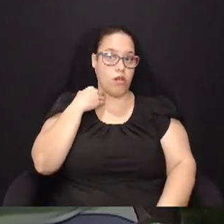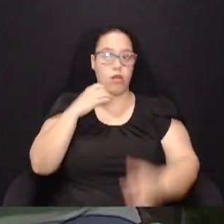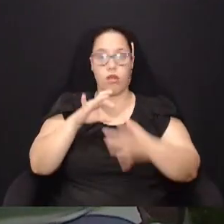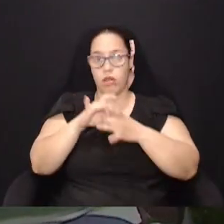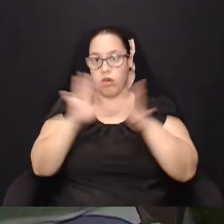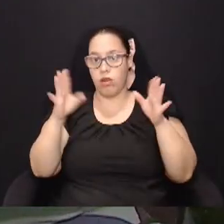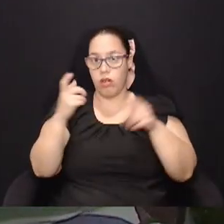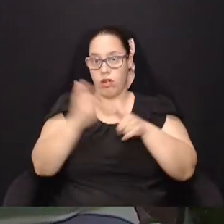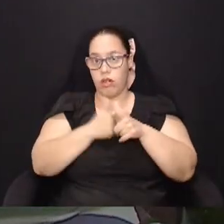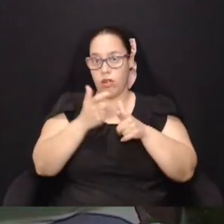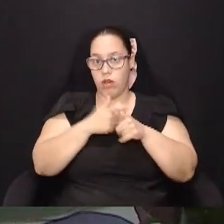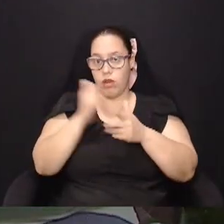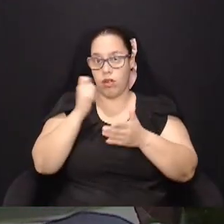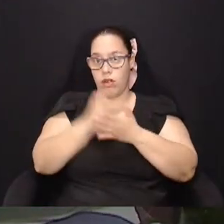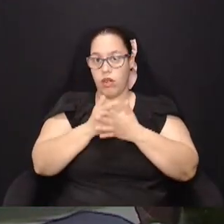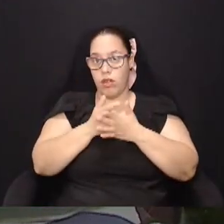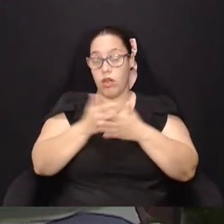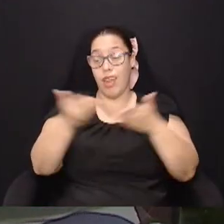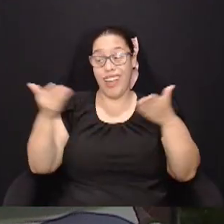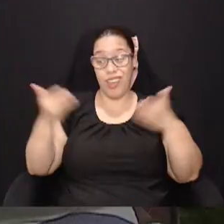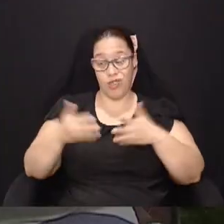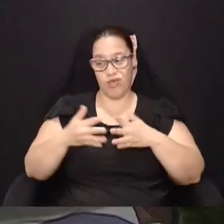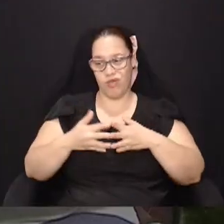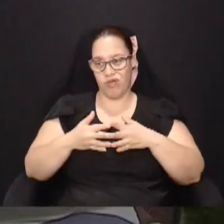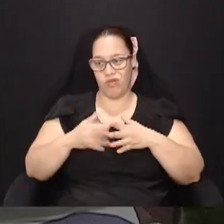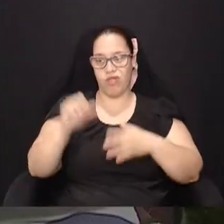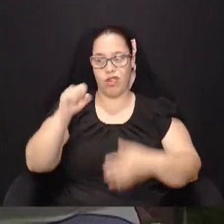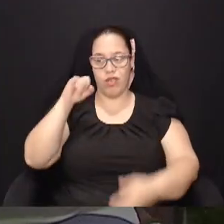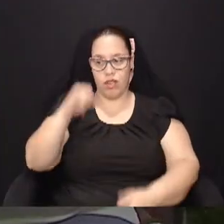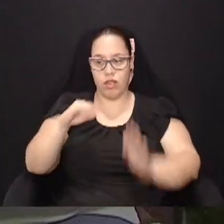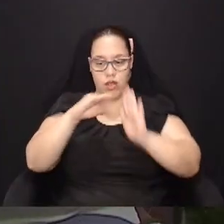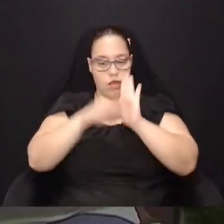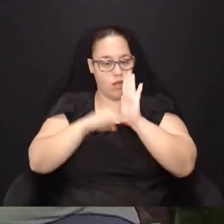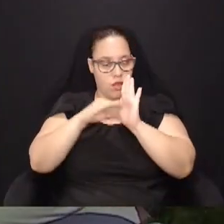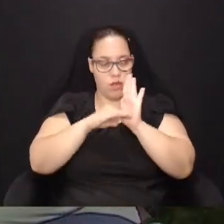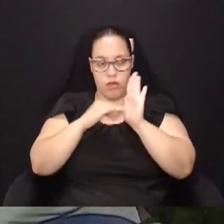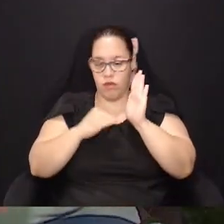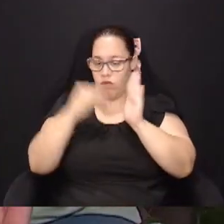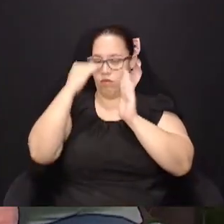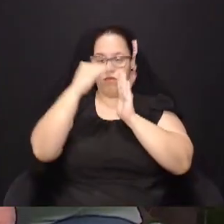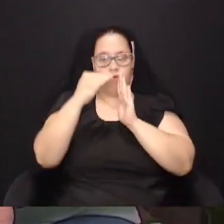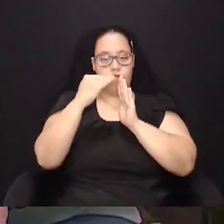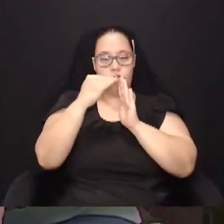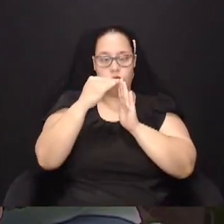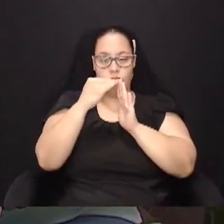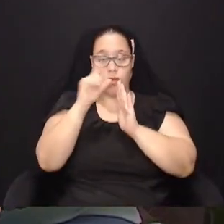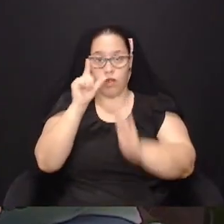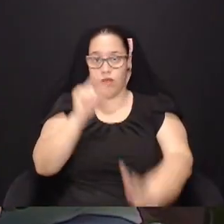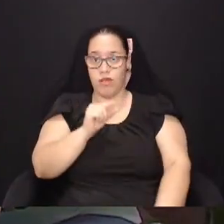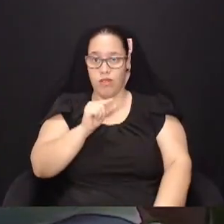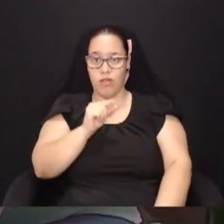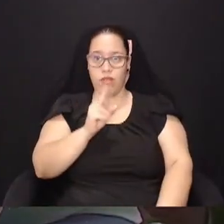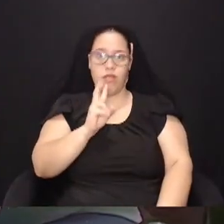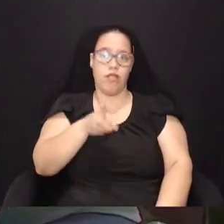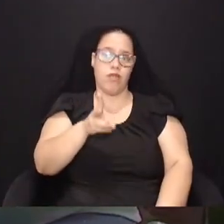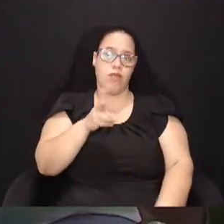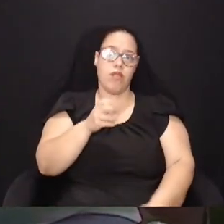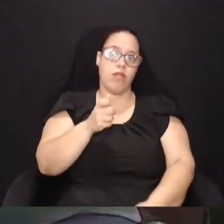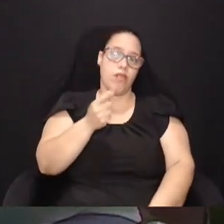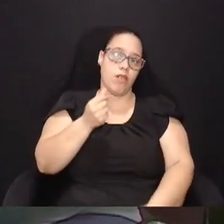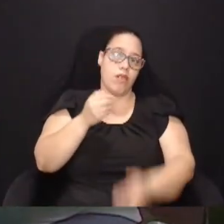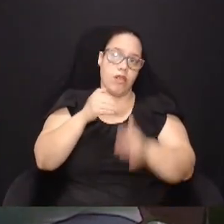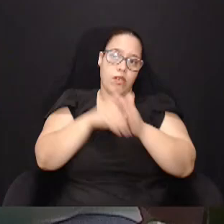vista e pronto. Agora, se esse desconto ele não for maior, se o desconto ele for pequeno, aí você mantém o teu dinheiro ali guardado,